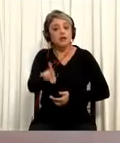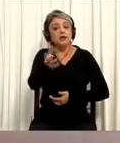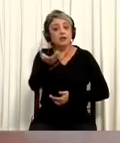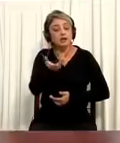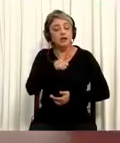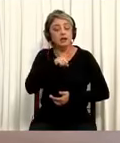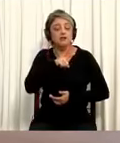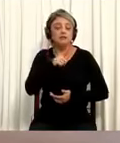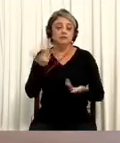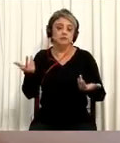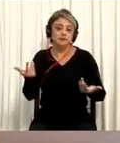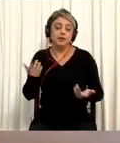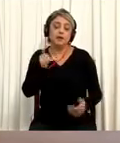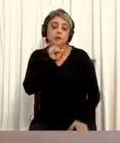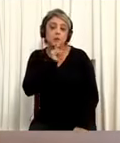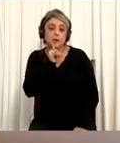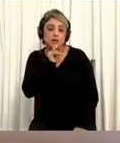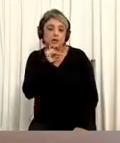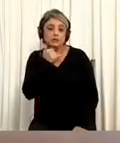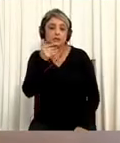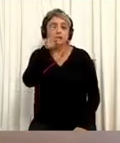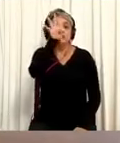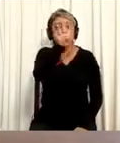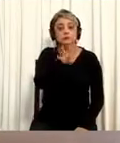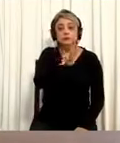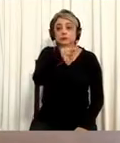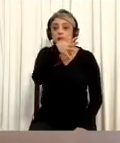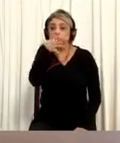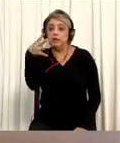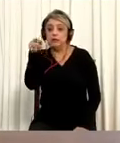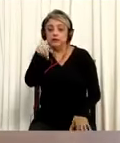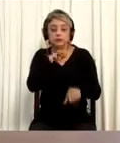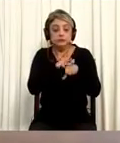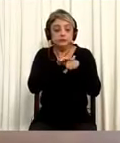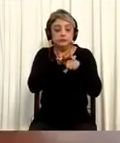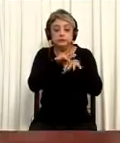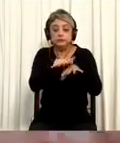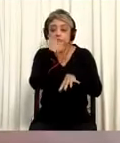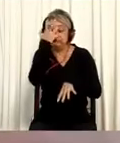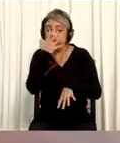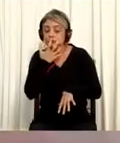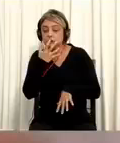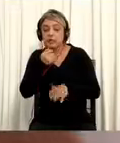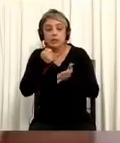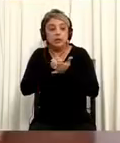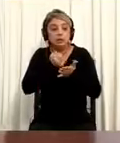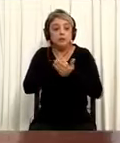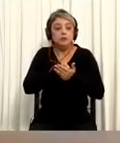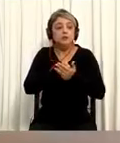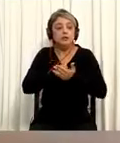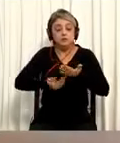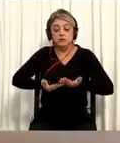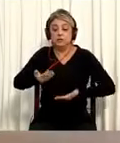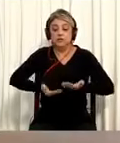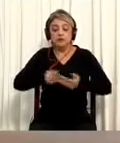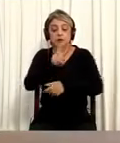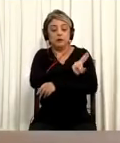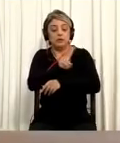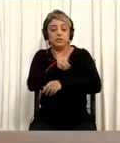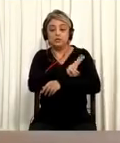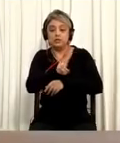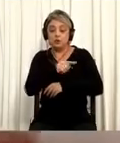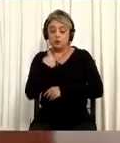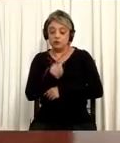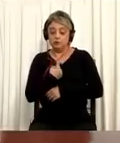direito. Como, por exemplo, num quadro grave como esse da pandemia, reivindicar os equipamentos de proteção